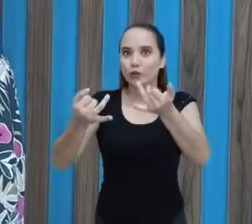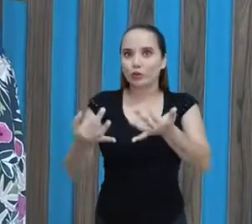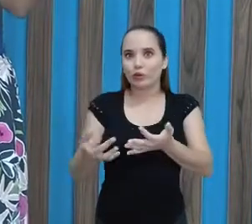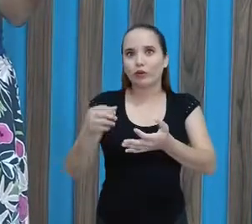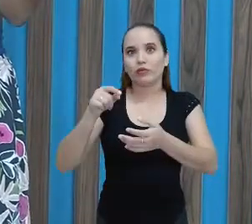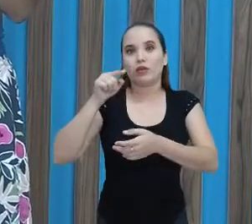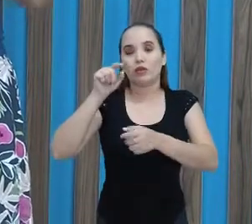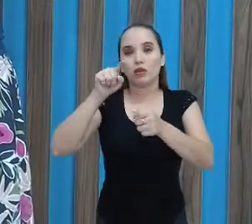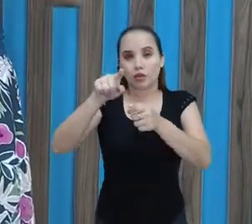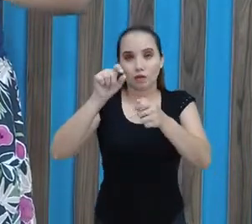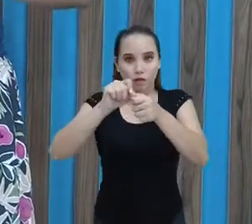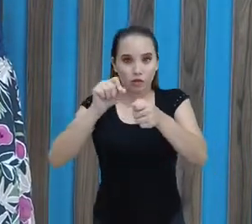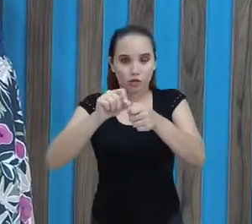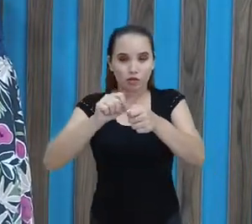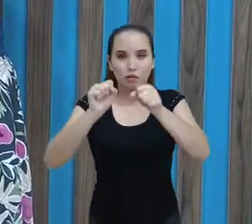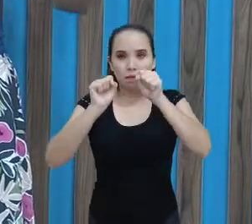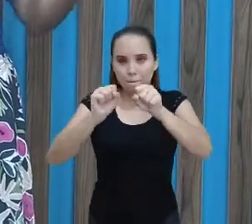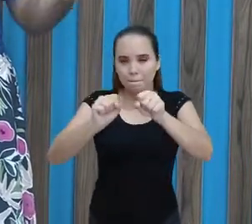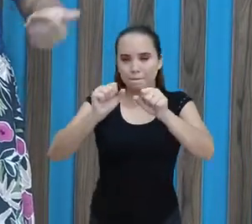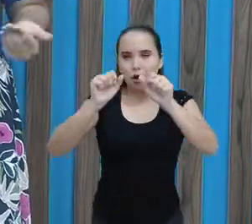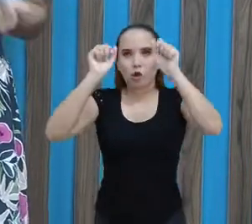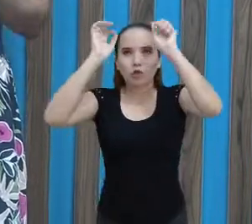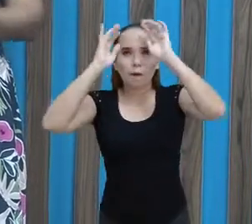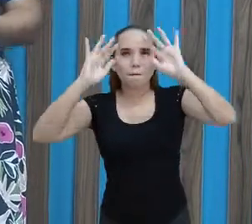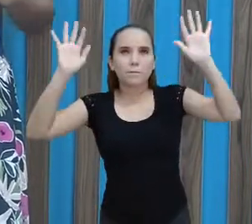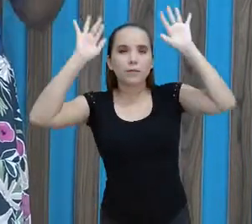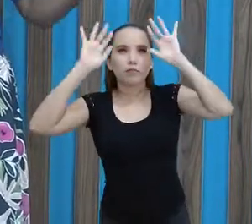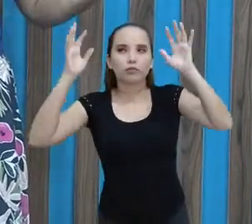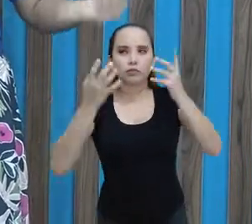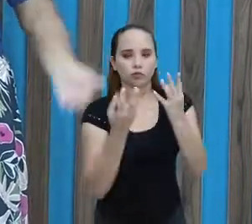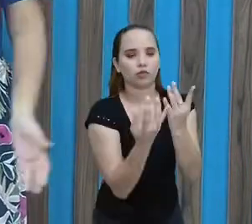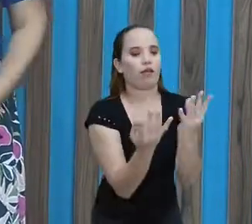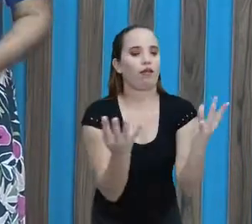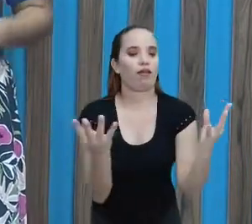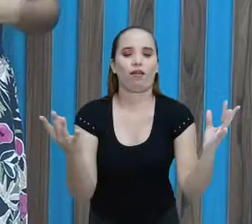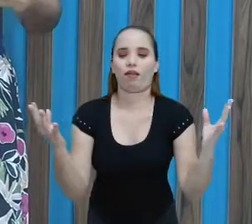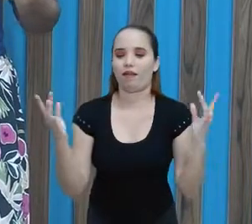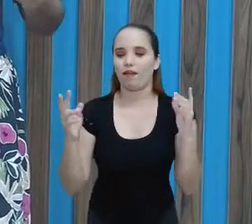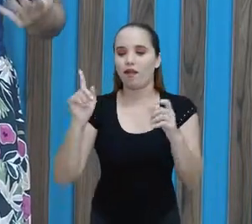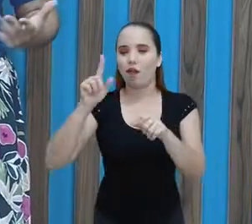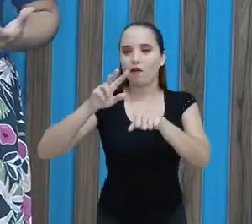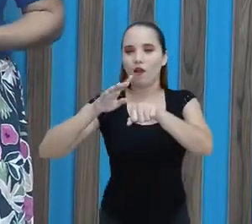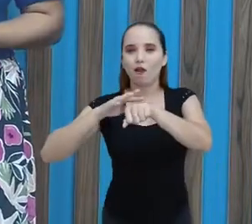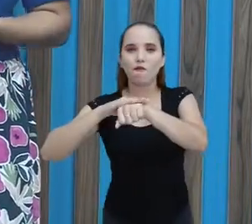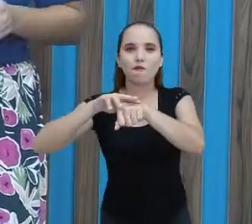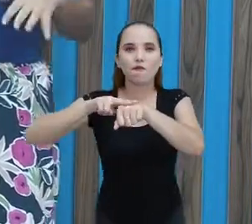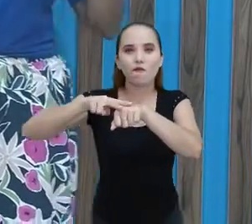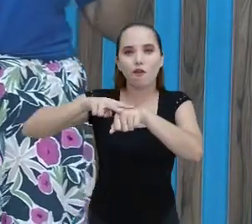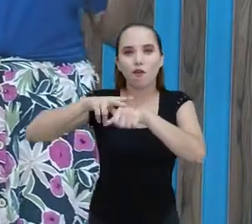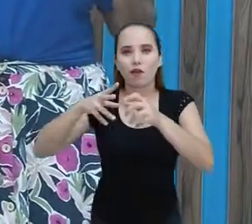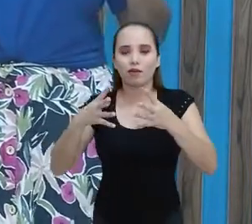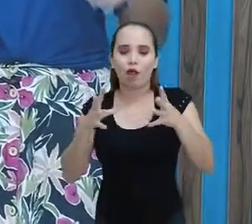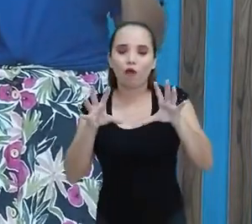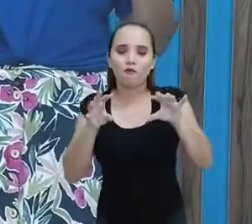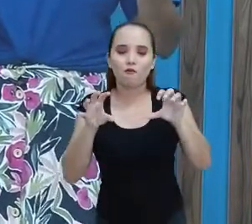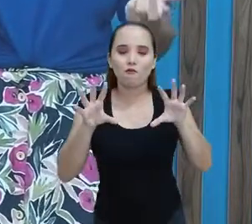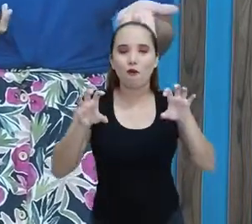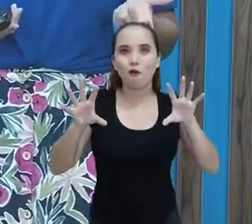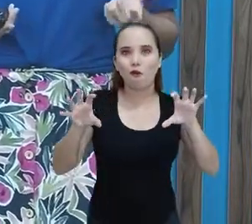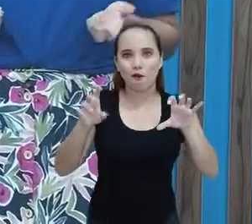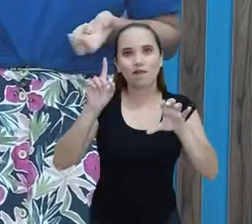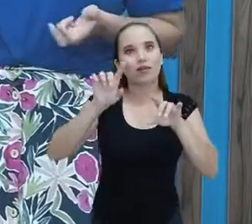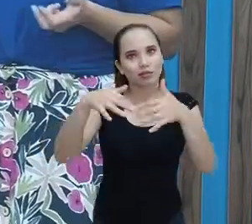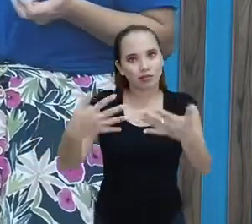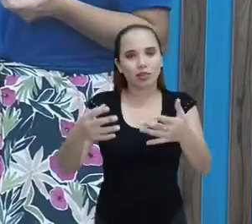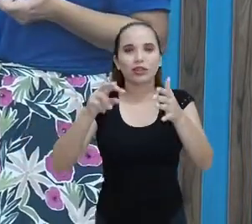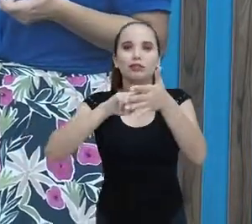você pensar que a grama pode ser uma verde pelúcia, quer dizer que ela é o quê? Macia, maravilhosa. Então, a gente tem uma descrição bastante